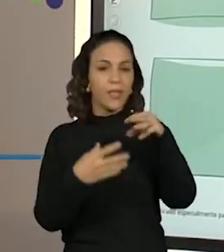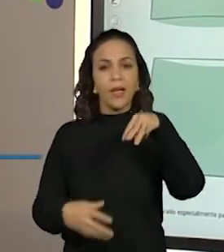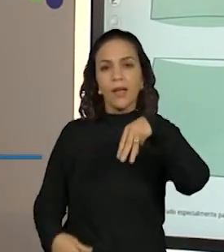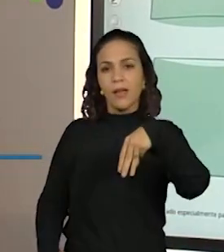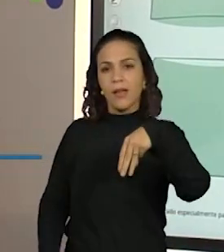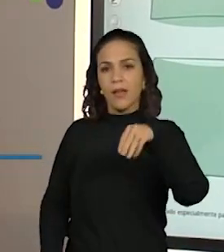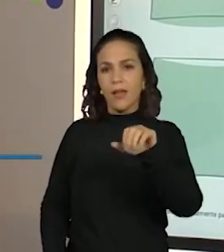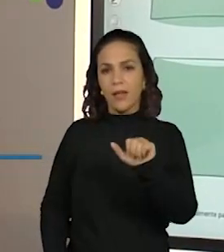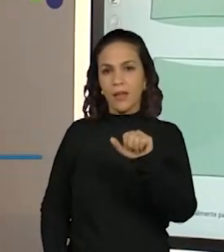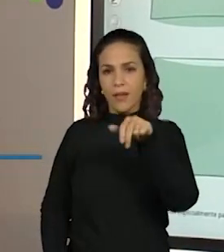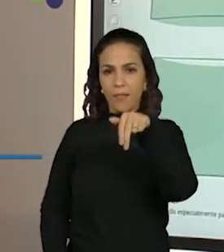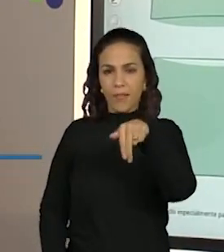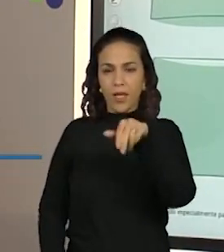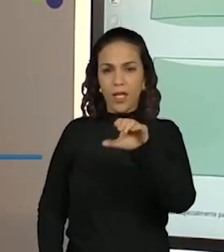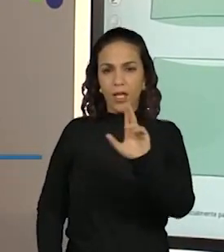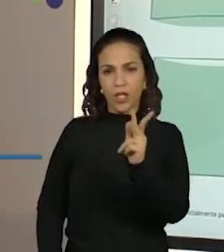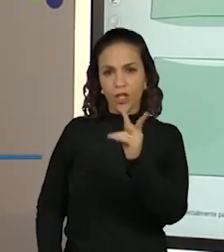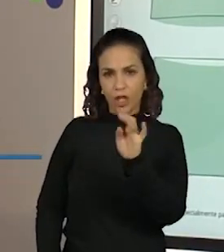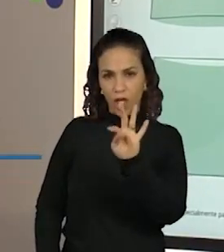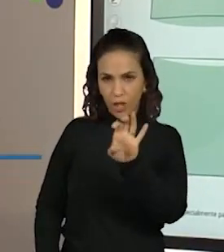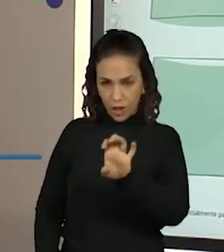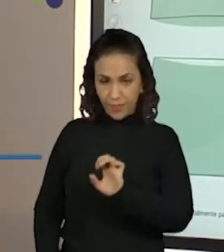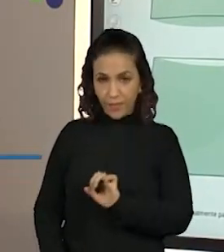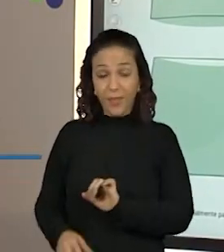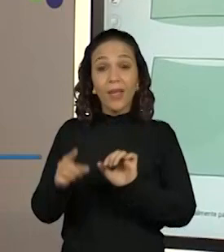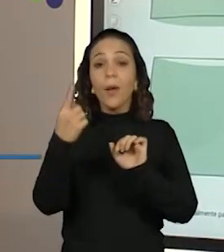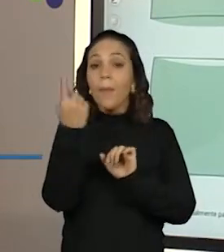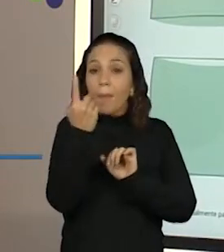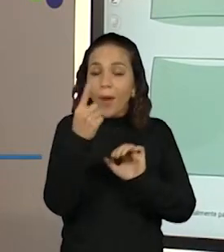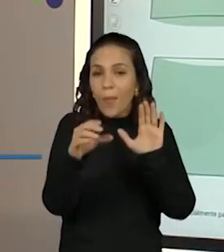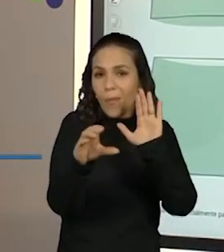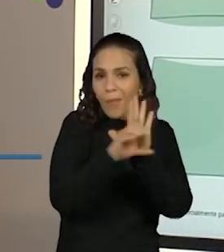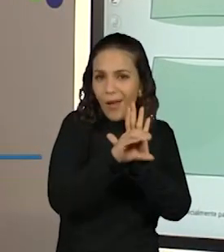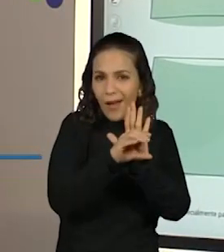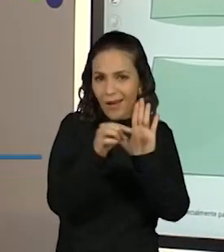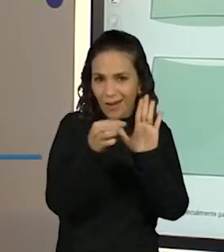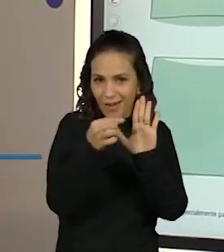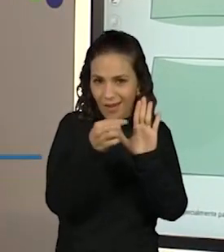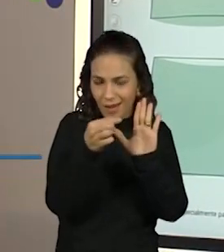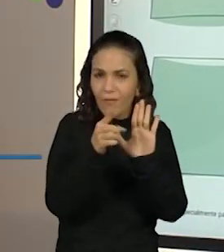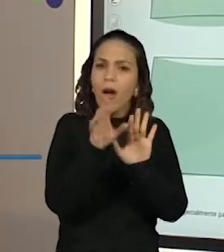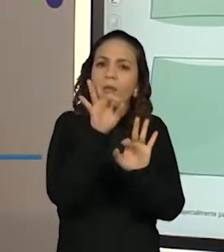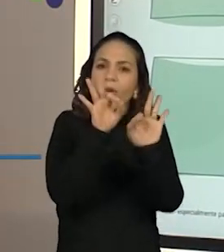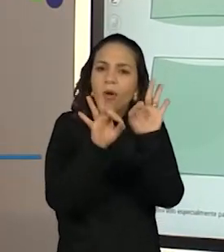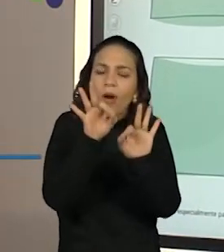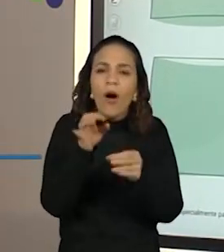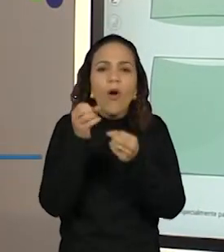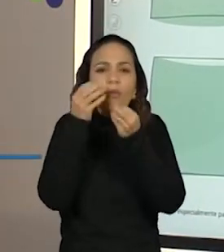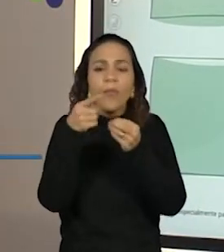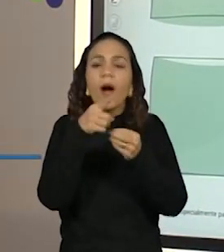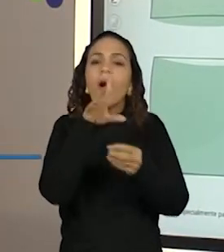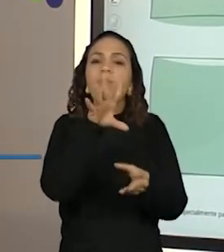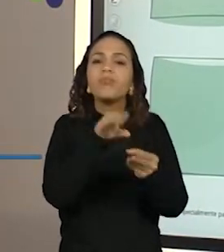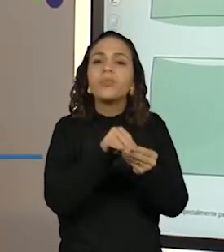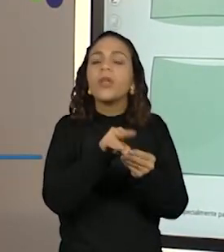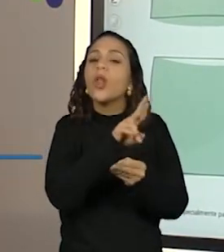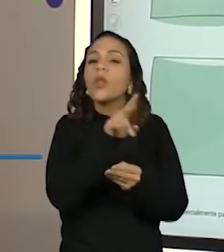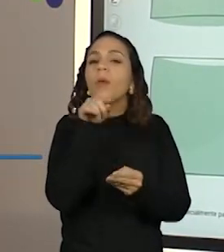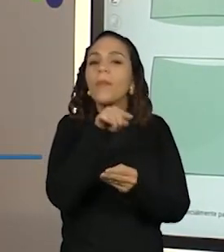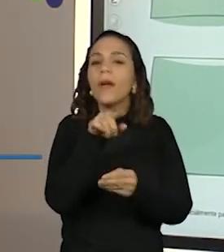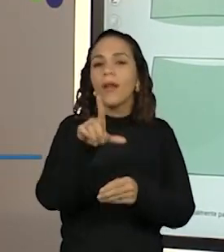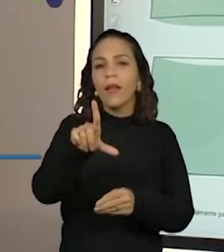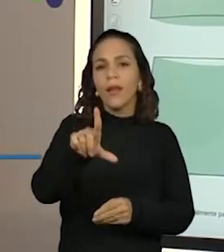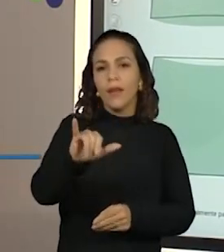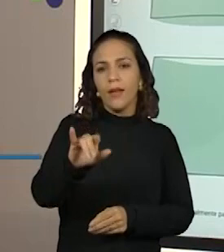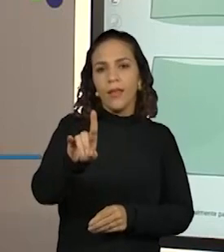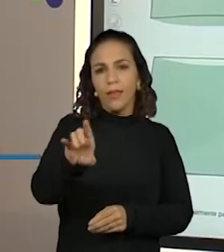primeiro parágrafo da notícia, que traz as informações organizadas, é chamado de lead. Então, eu vou